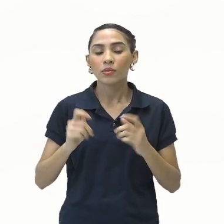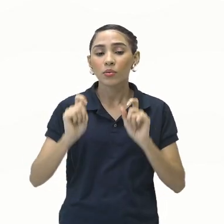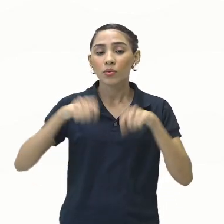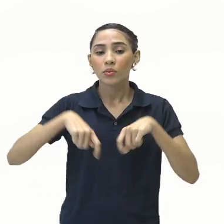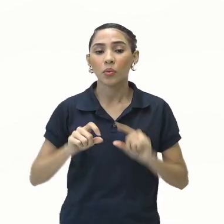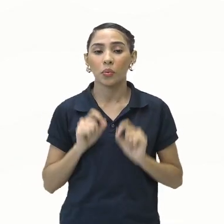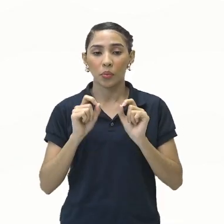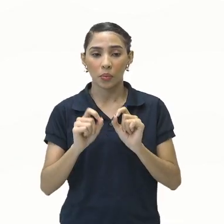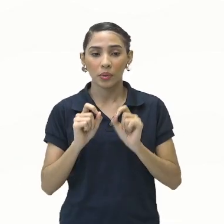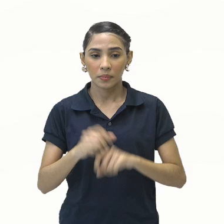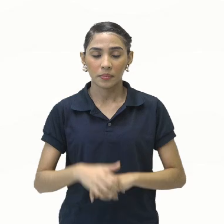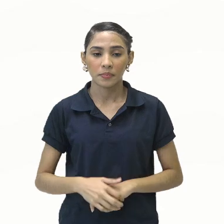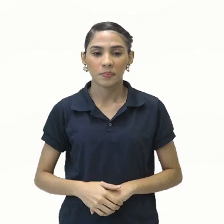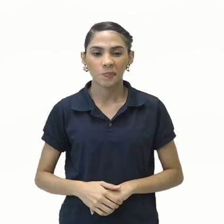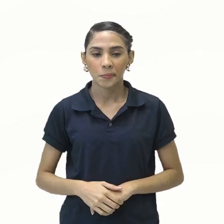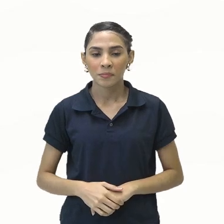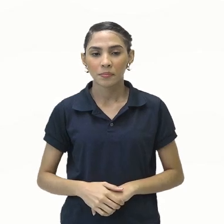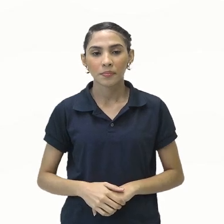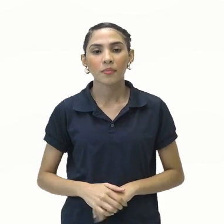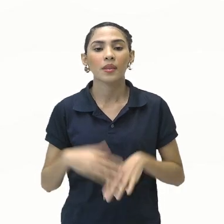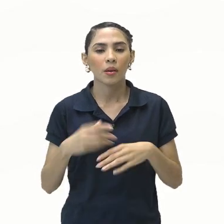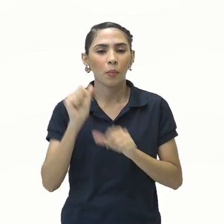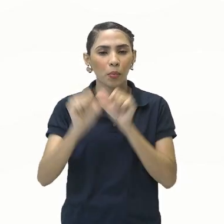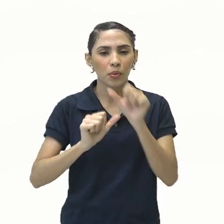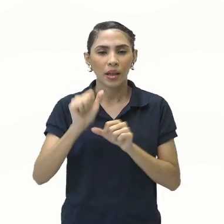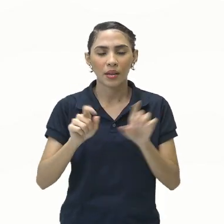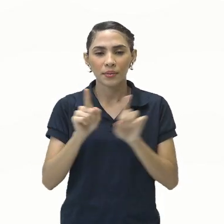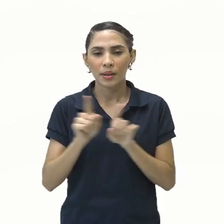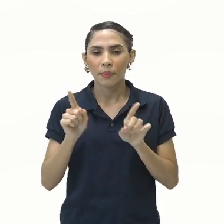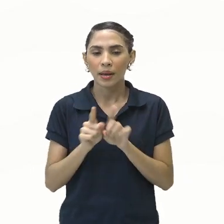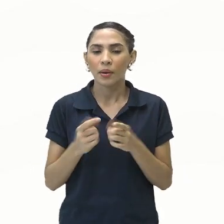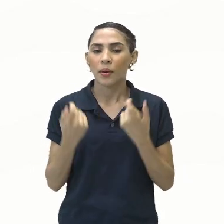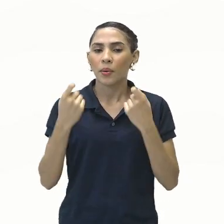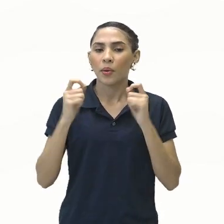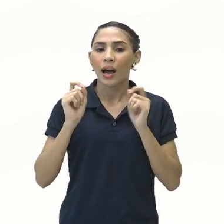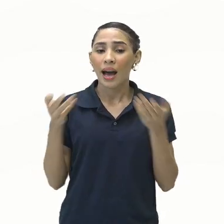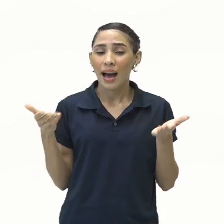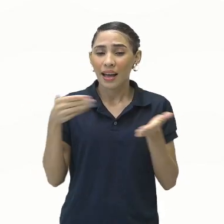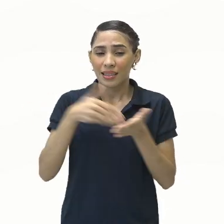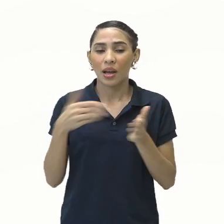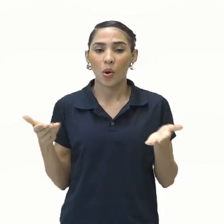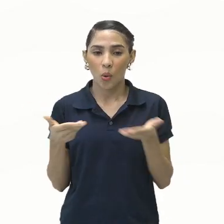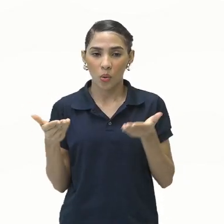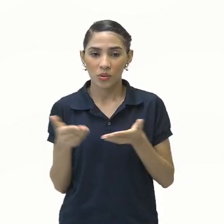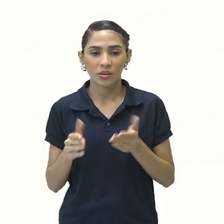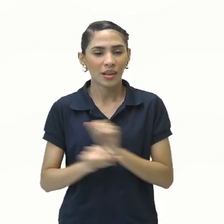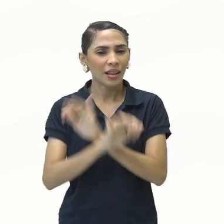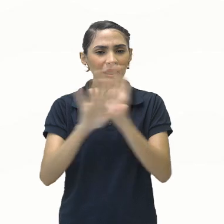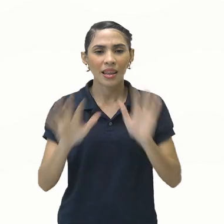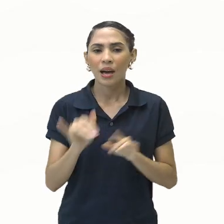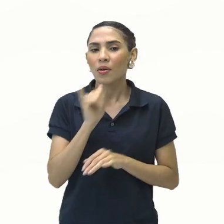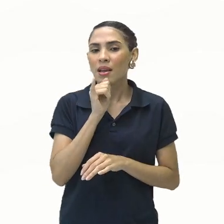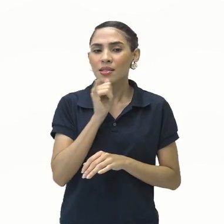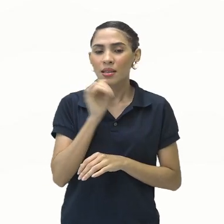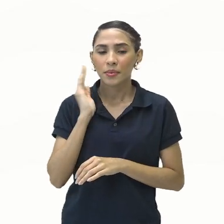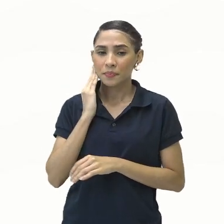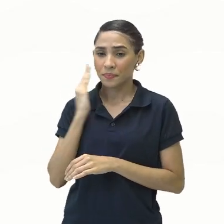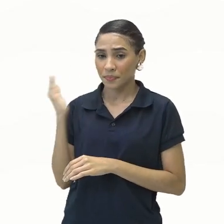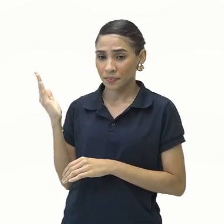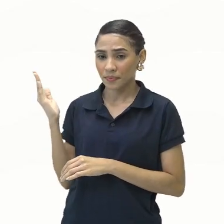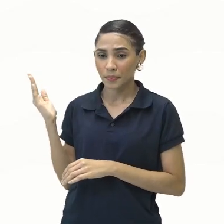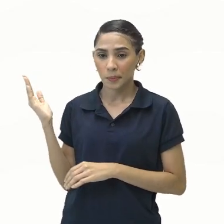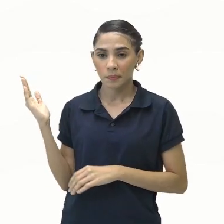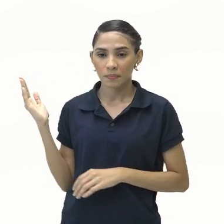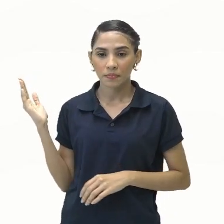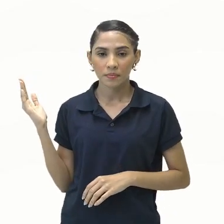foram arados ali, modificados e que permanecem até hoje. A gente vê claramente aqui, né, a calha